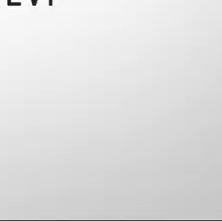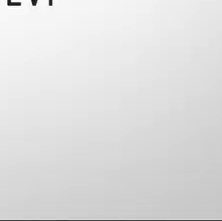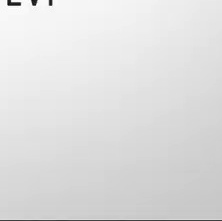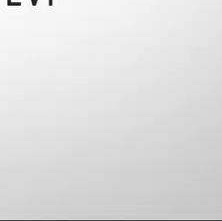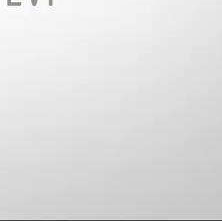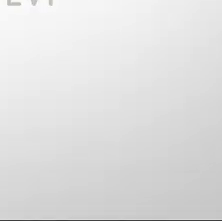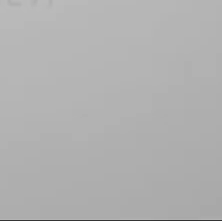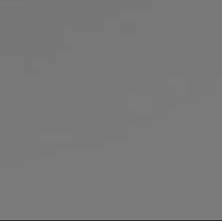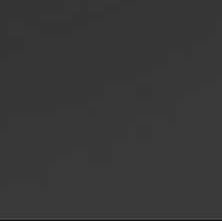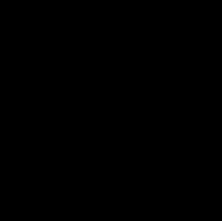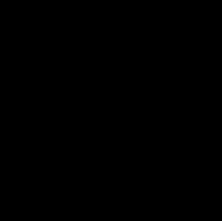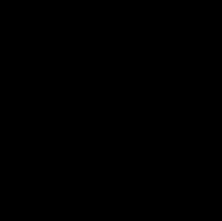Tchau, tchau.